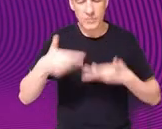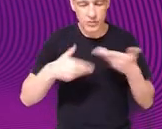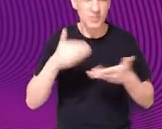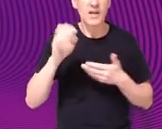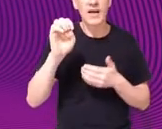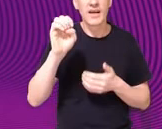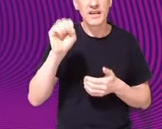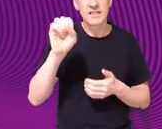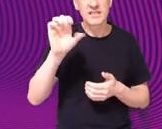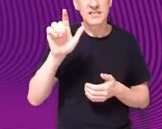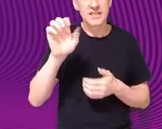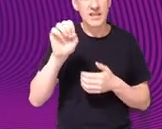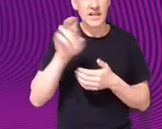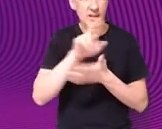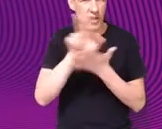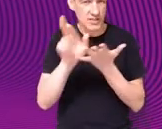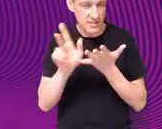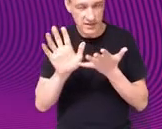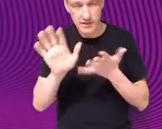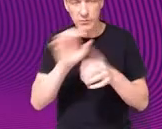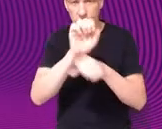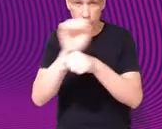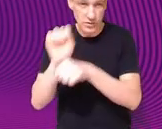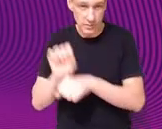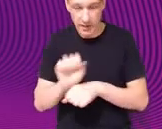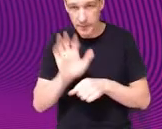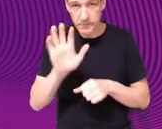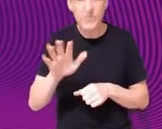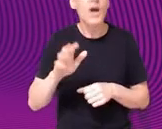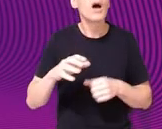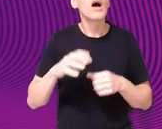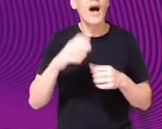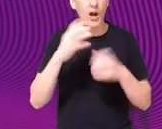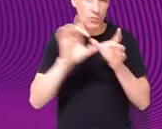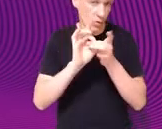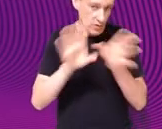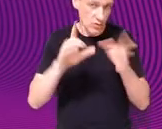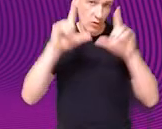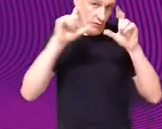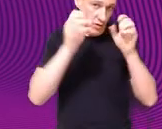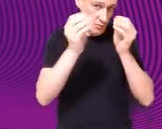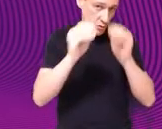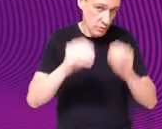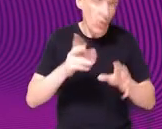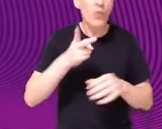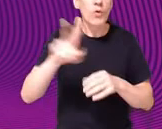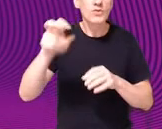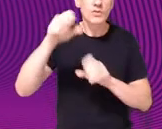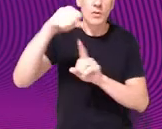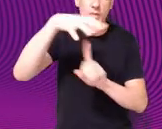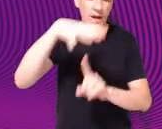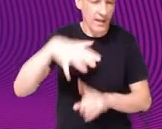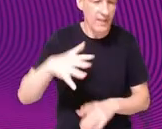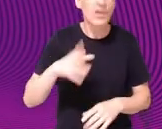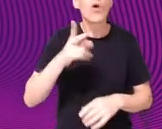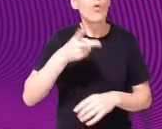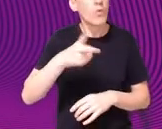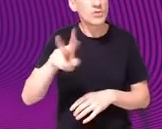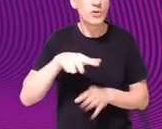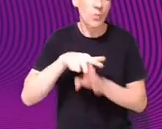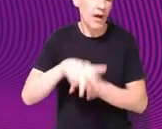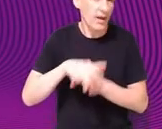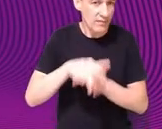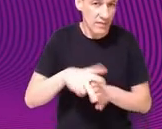autorizou essas fotografias, ela continua pulando de paraquedas, continua andando a cavalo, o filho faz stand-up